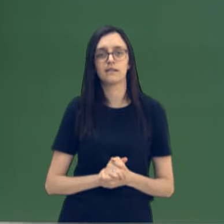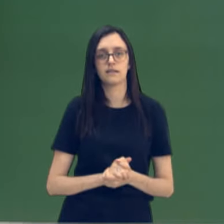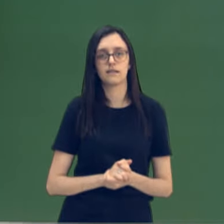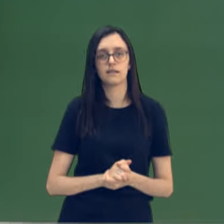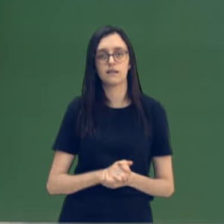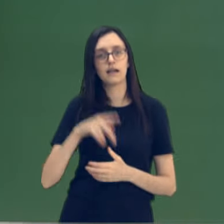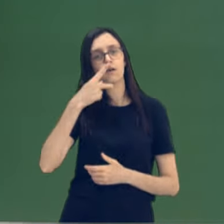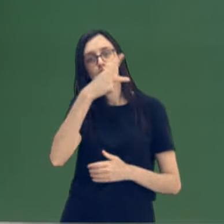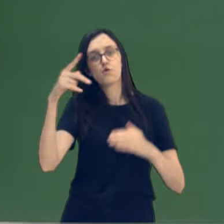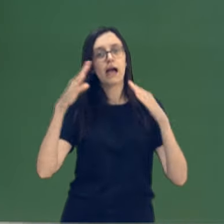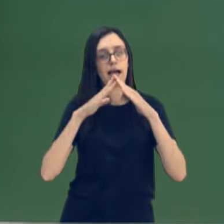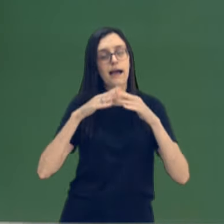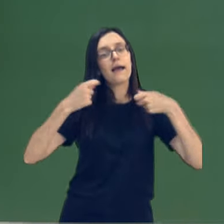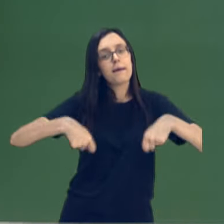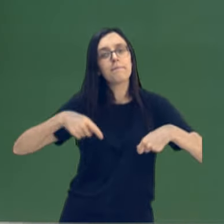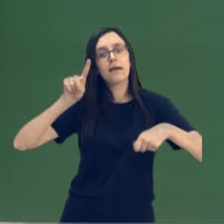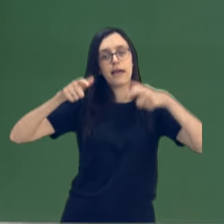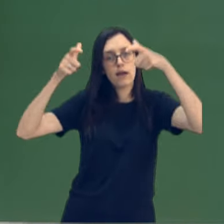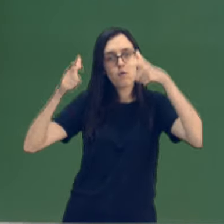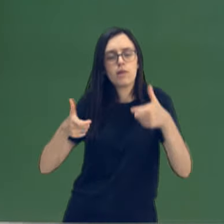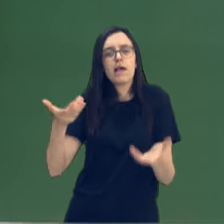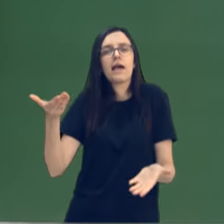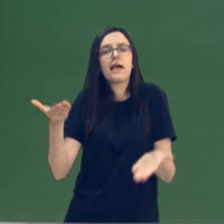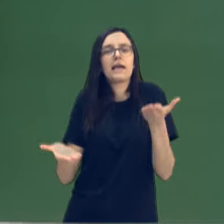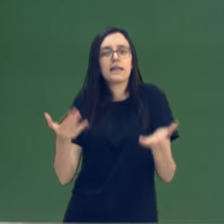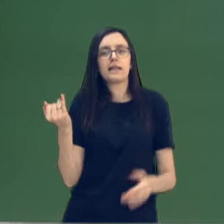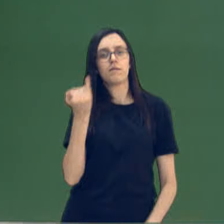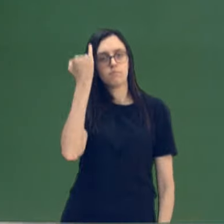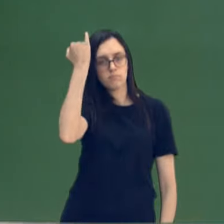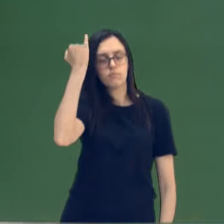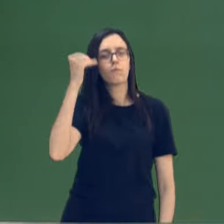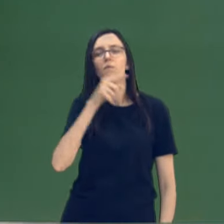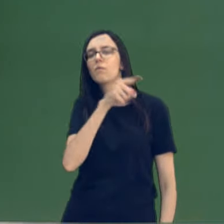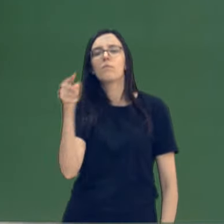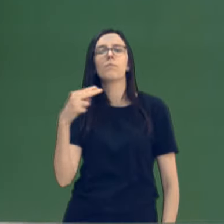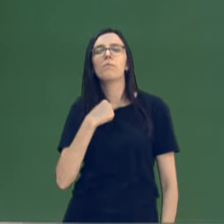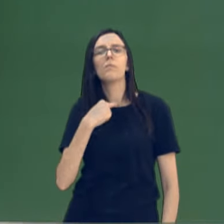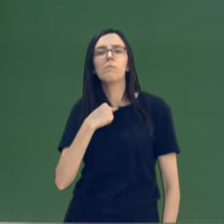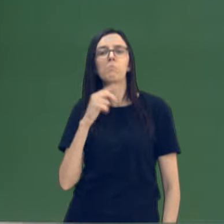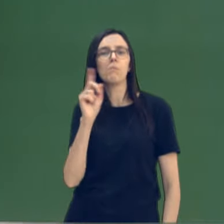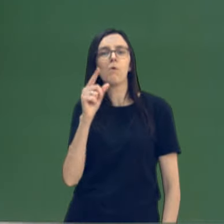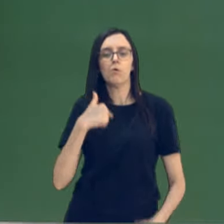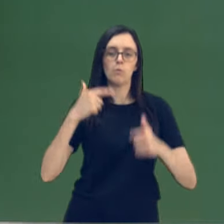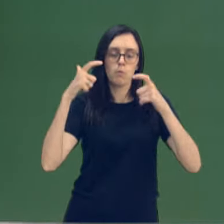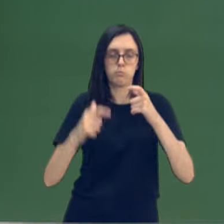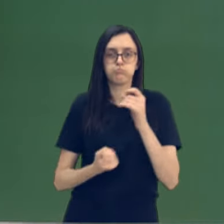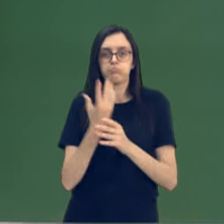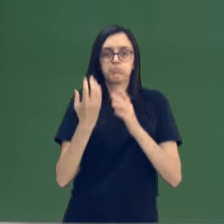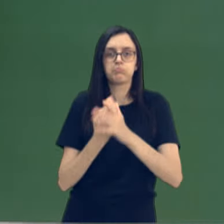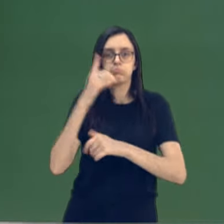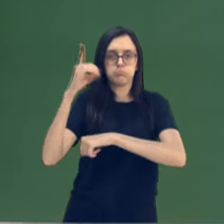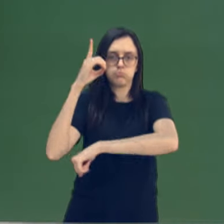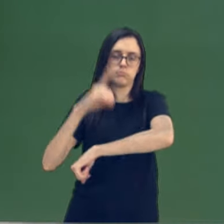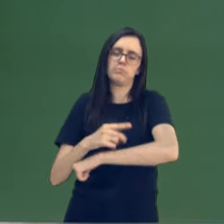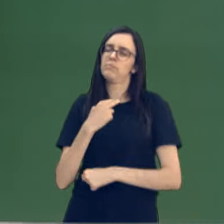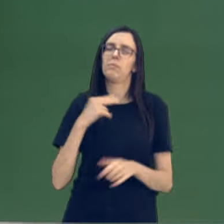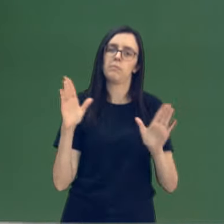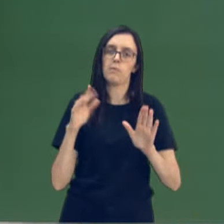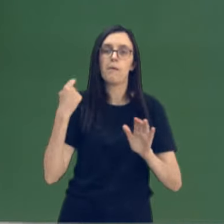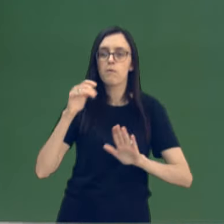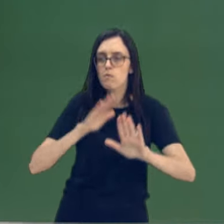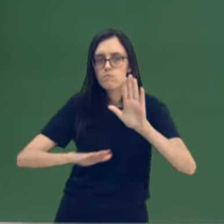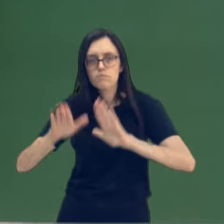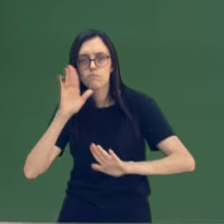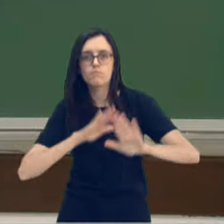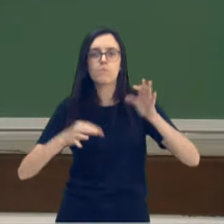A sua casa tem que ser um ambiente em equilíbrio a ponto de você não ser um super ponto de criação de mosquitos. E todos os cuidados para